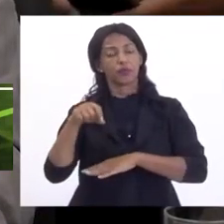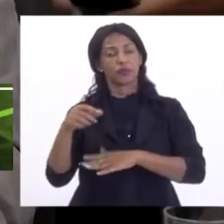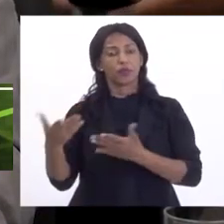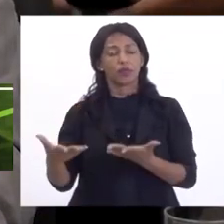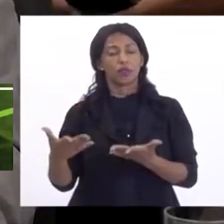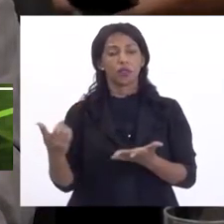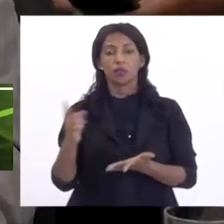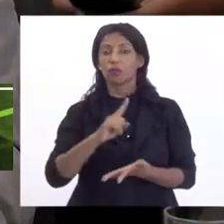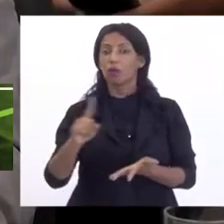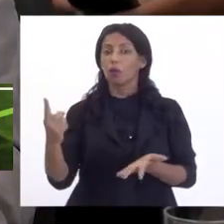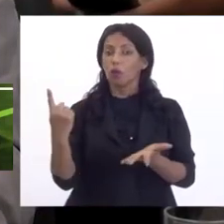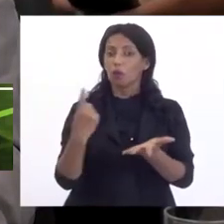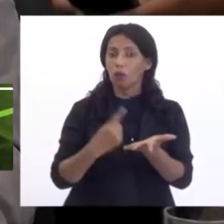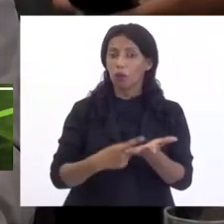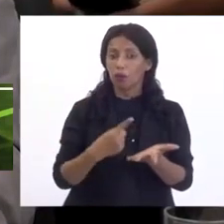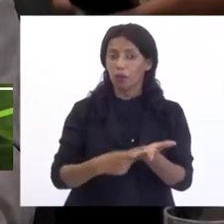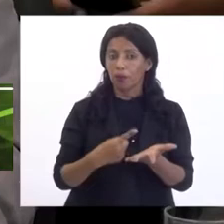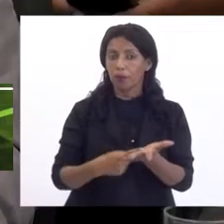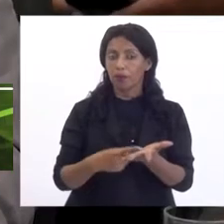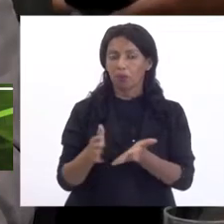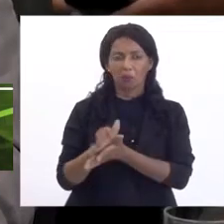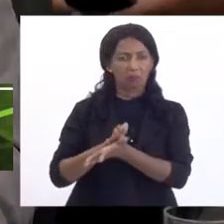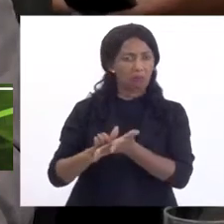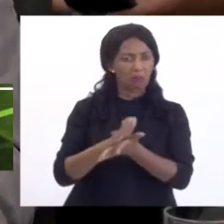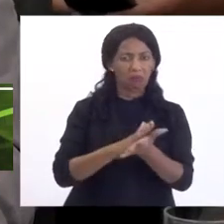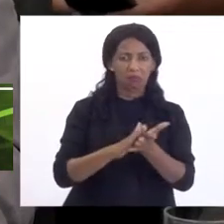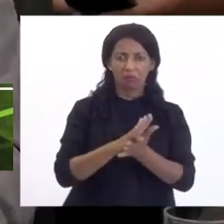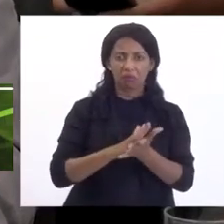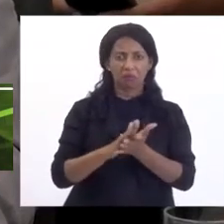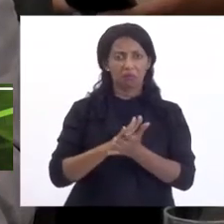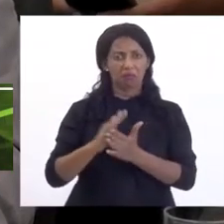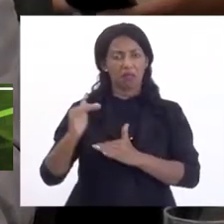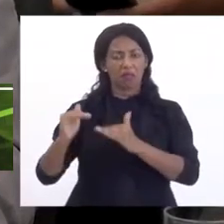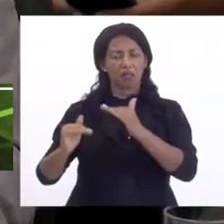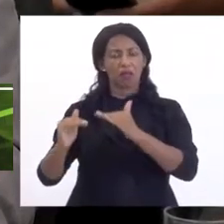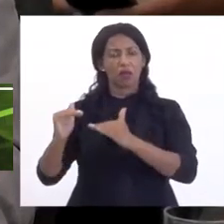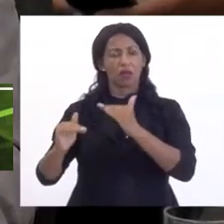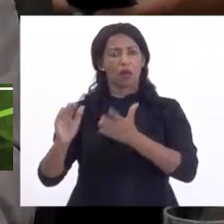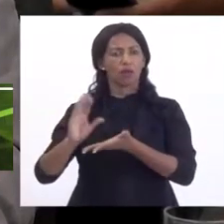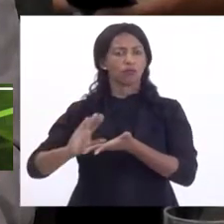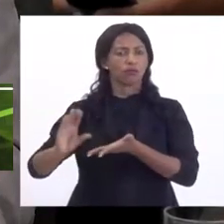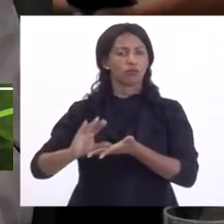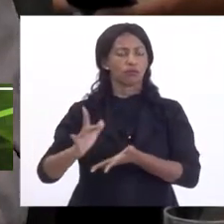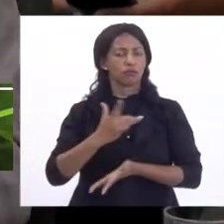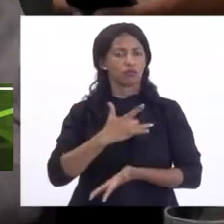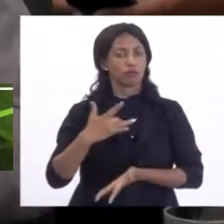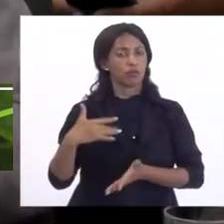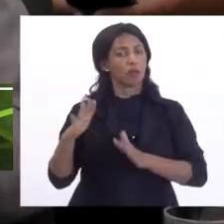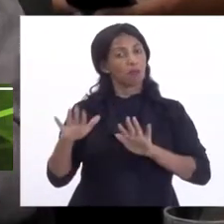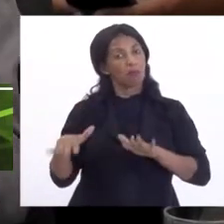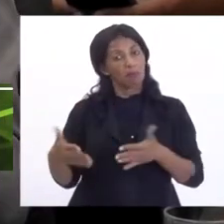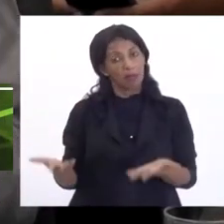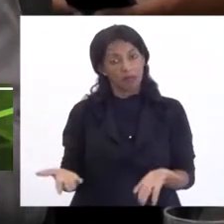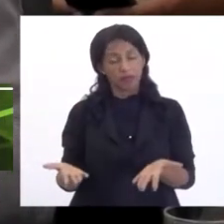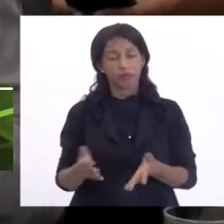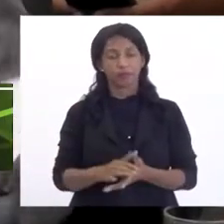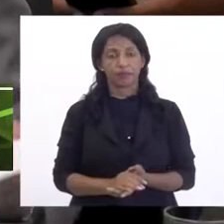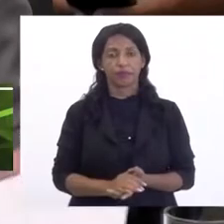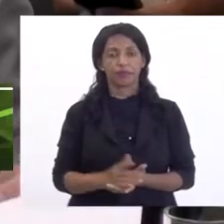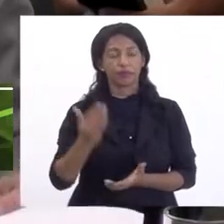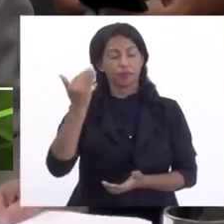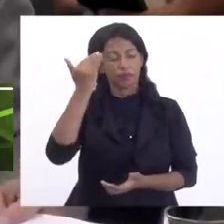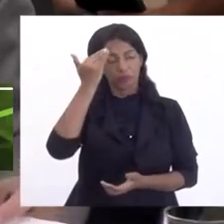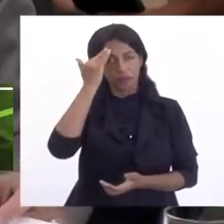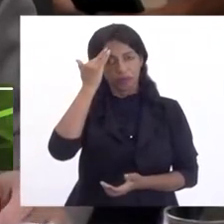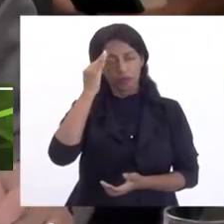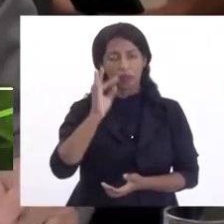não comprometeu de forma nenhuma o índice da saúde, mas, de qualquer forma, o